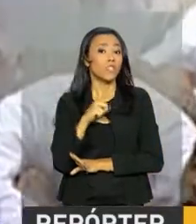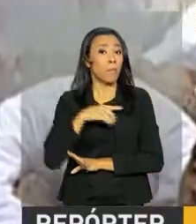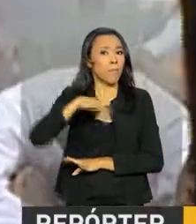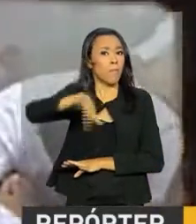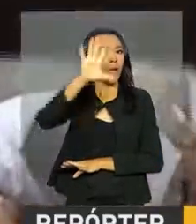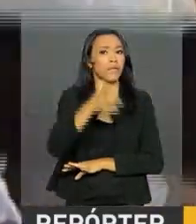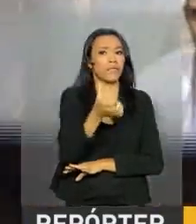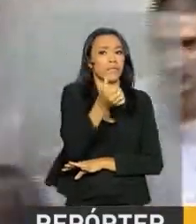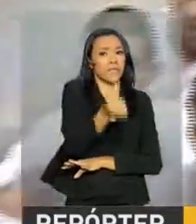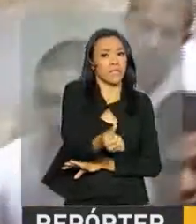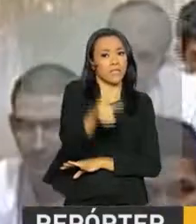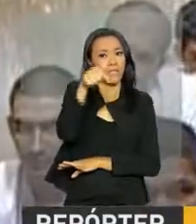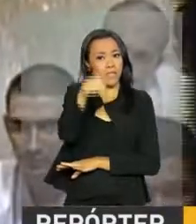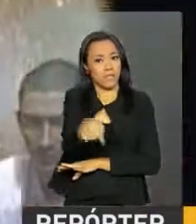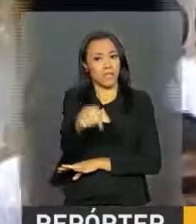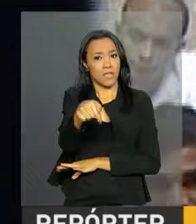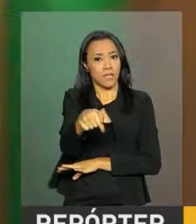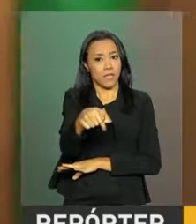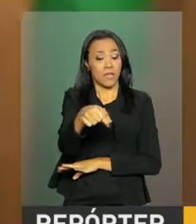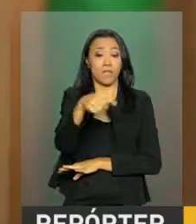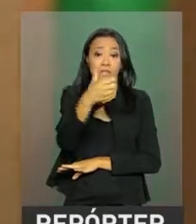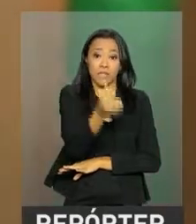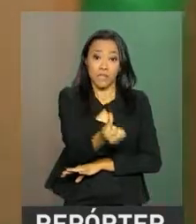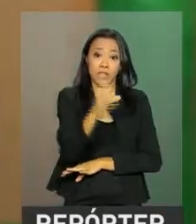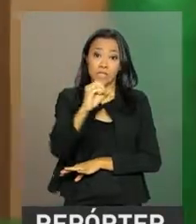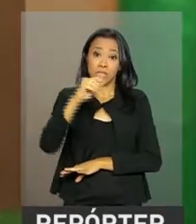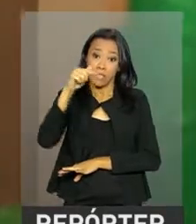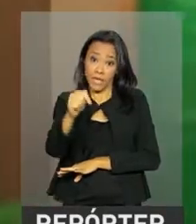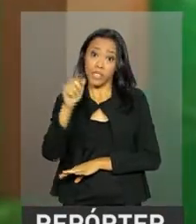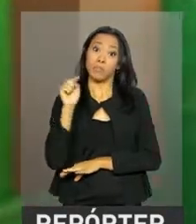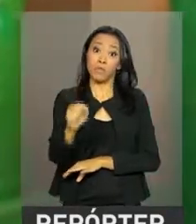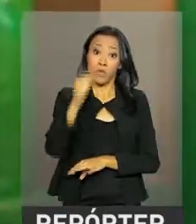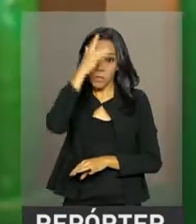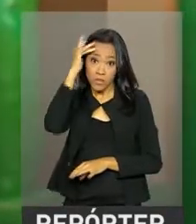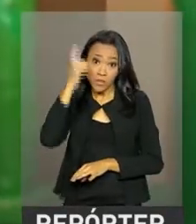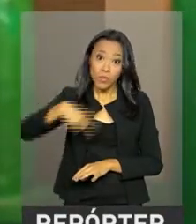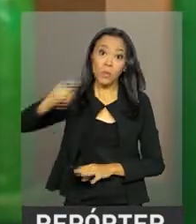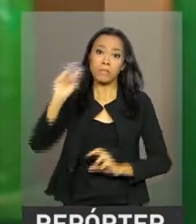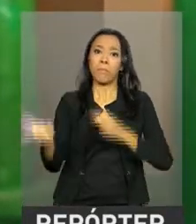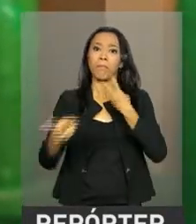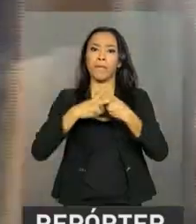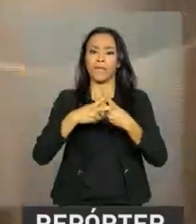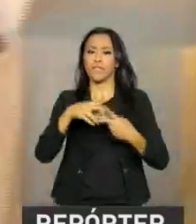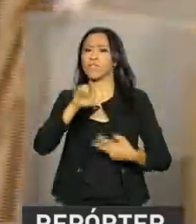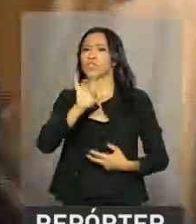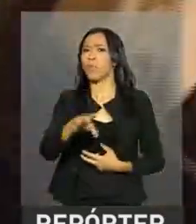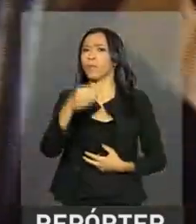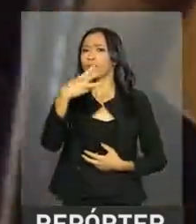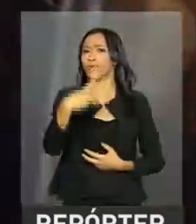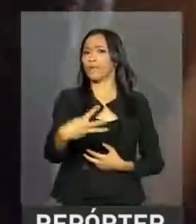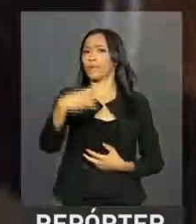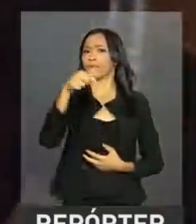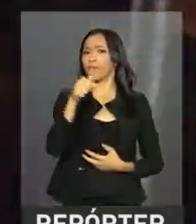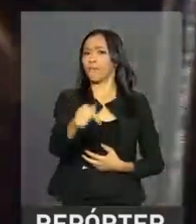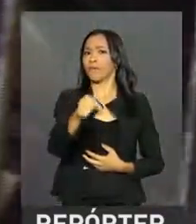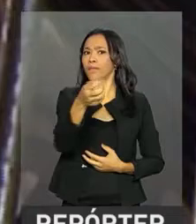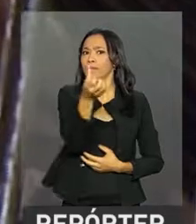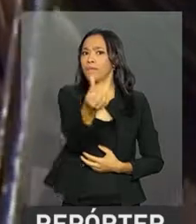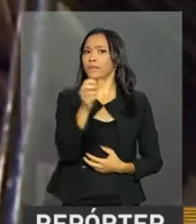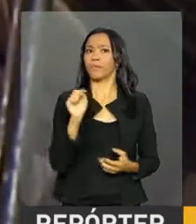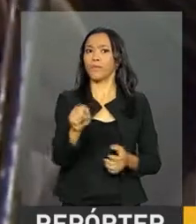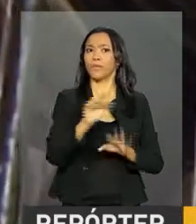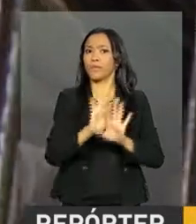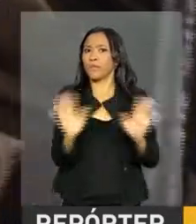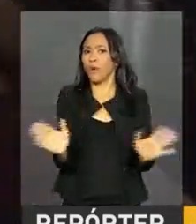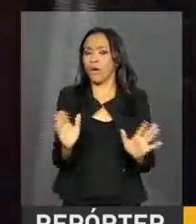607 mil pessoas presas em um sistema com capacidade para 376 mil ou seja